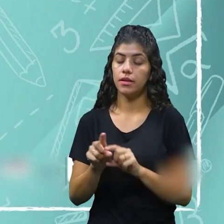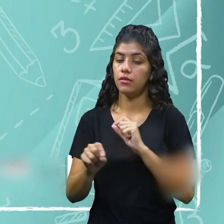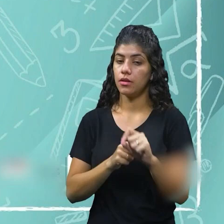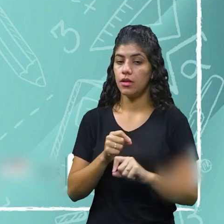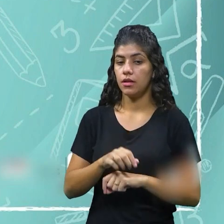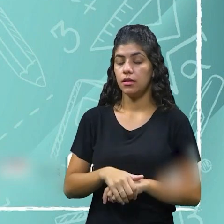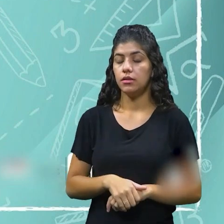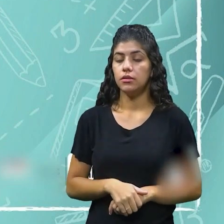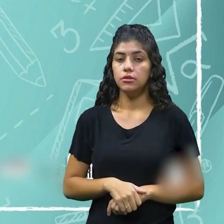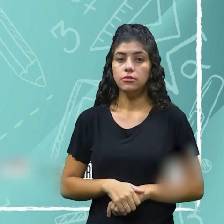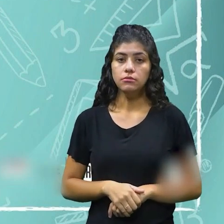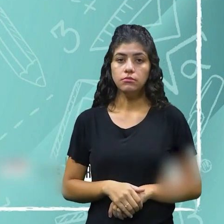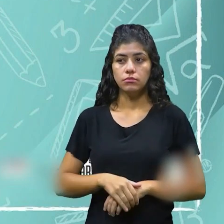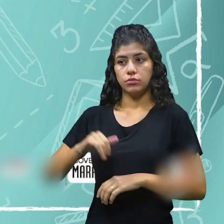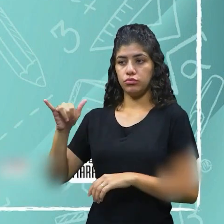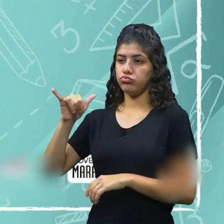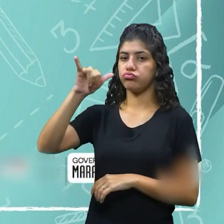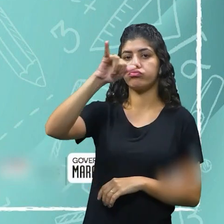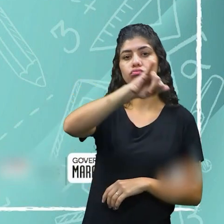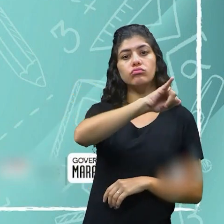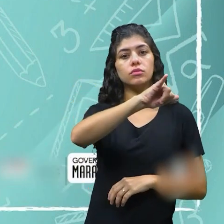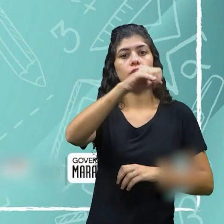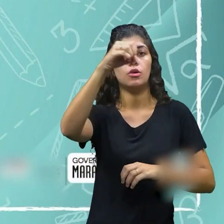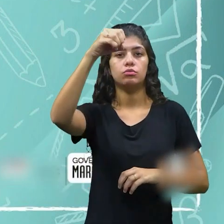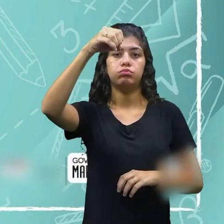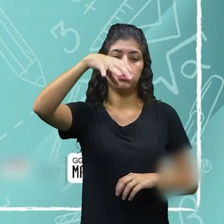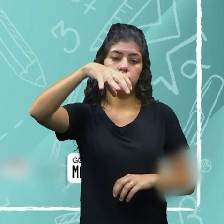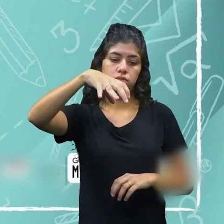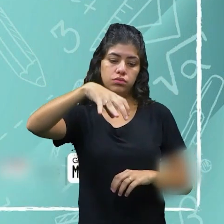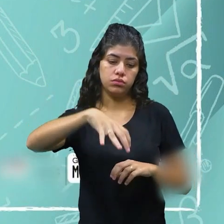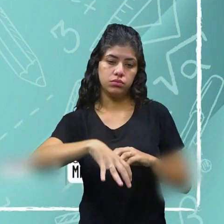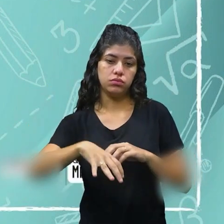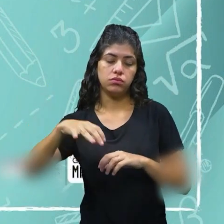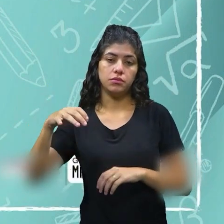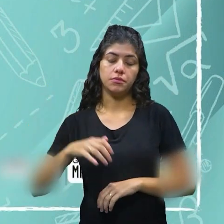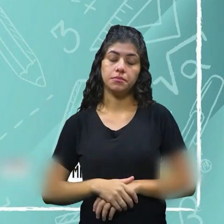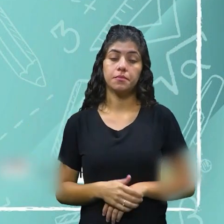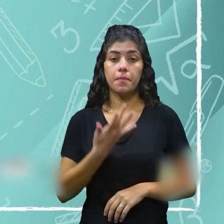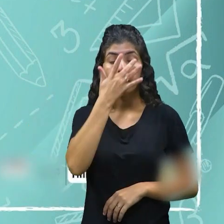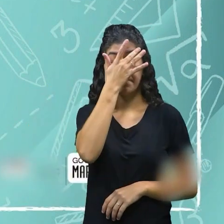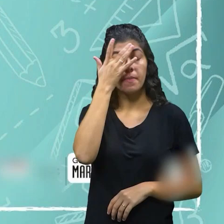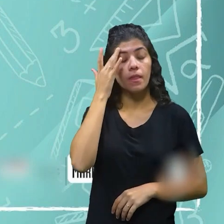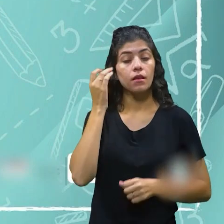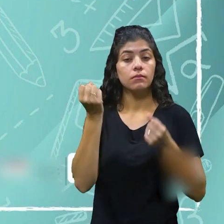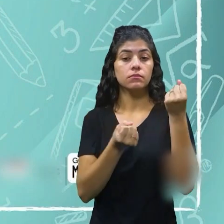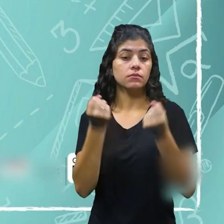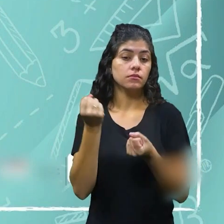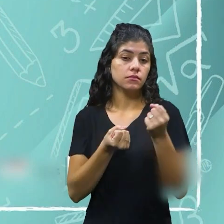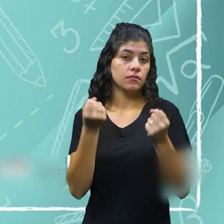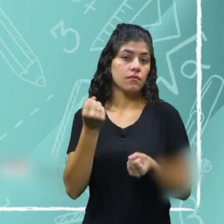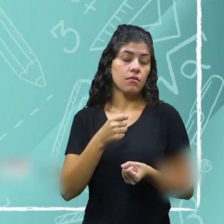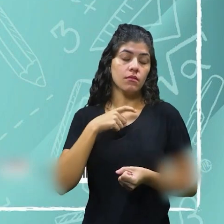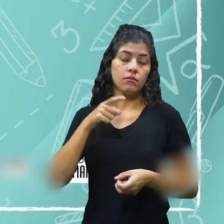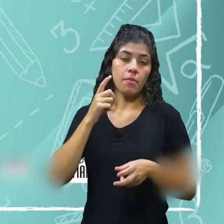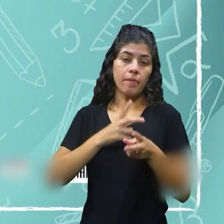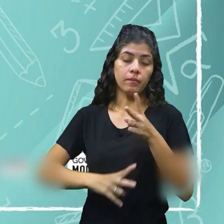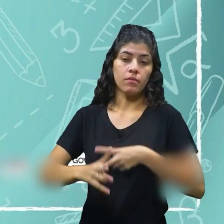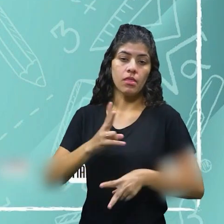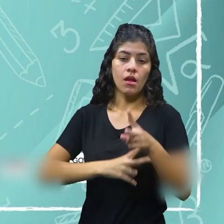Por exemplo, quando o avião solta um pacote, solta um objeto, para o piloto, esse objeto vai estar sempre numa